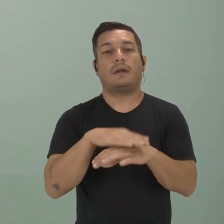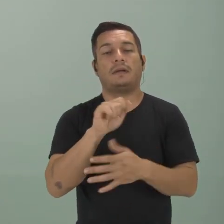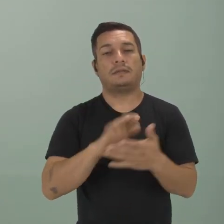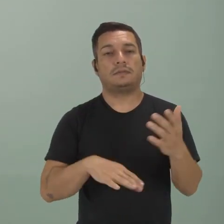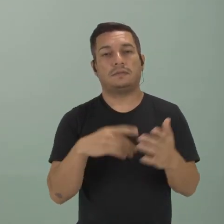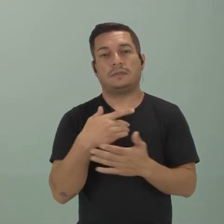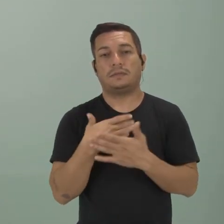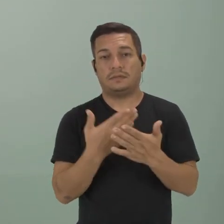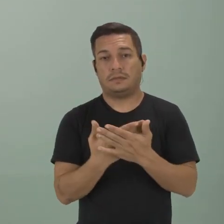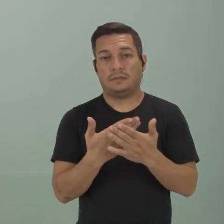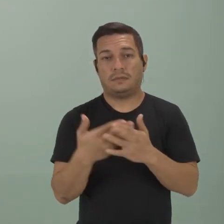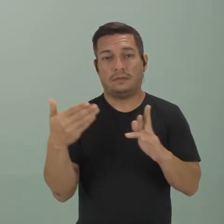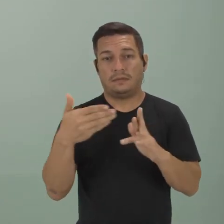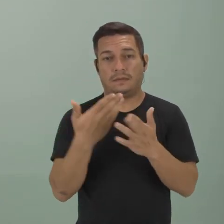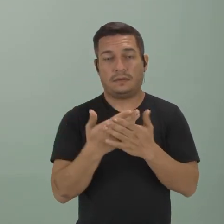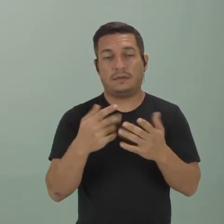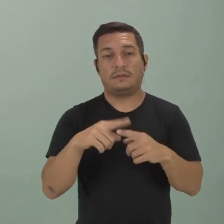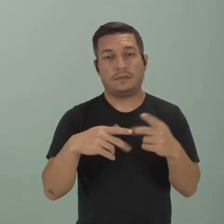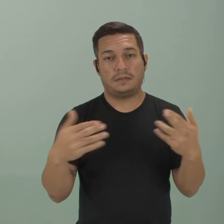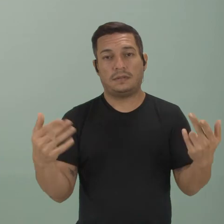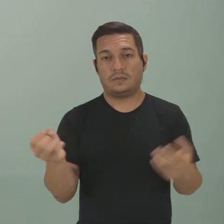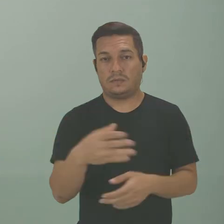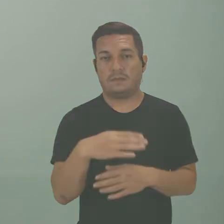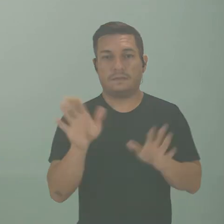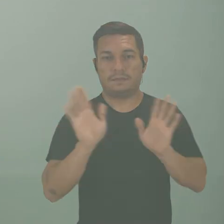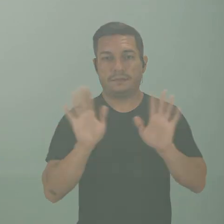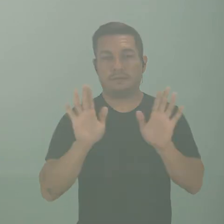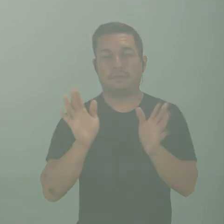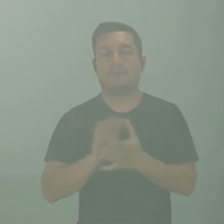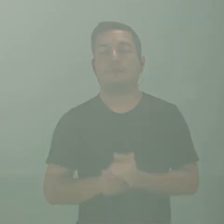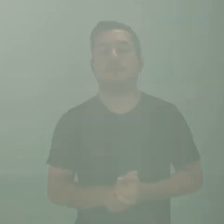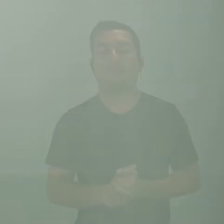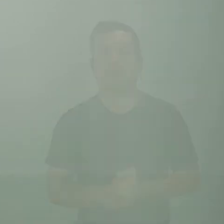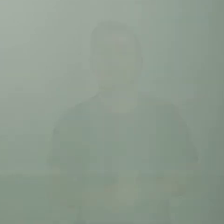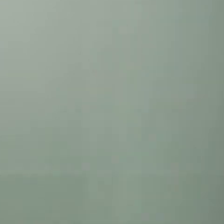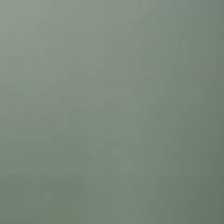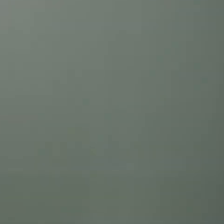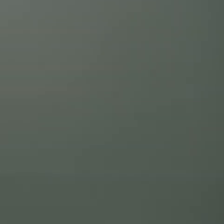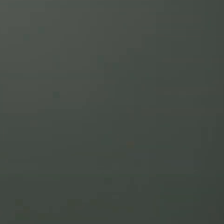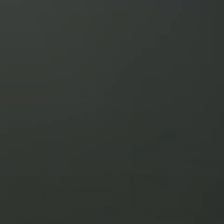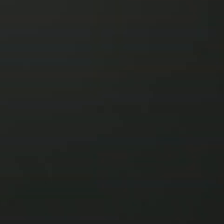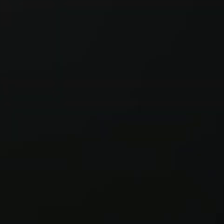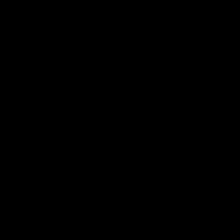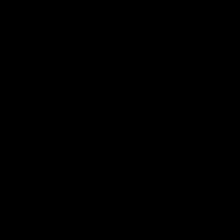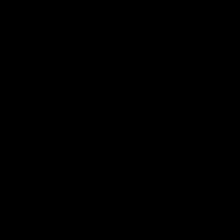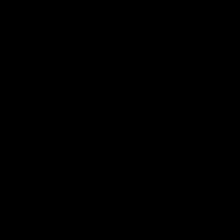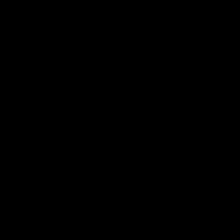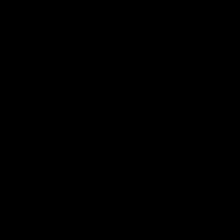Lá vocês irão encontrar mais atividades sobre esta aula e novos materiais. Tchau, tchau!